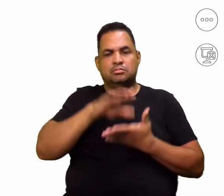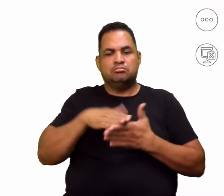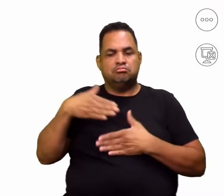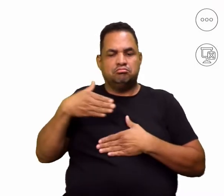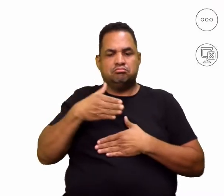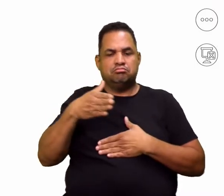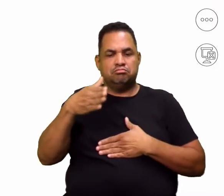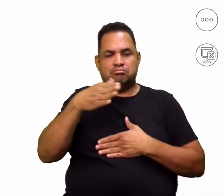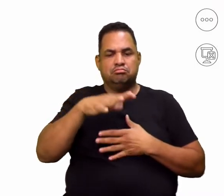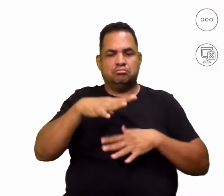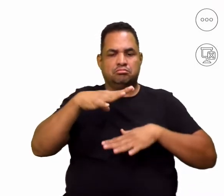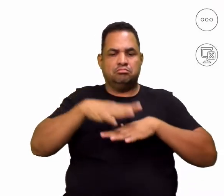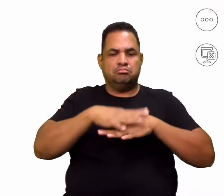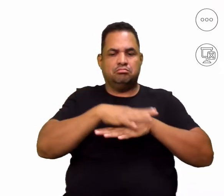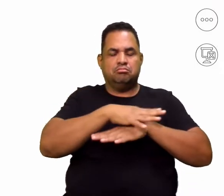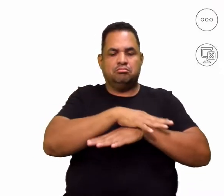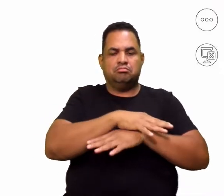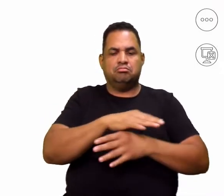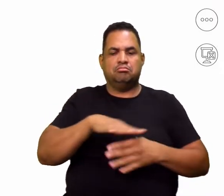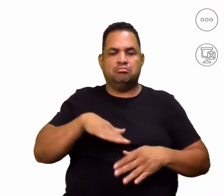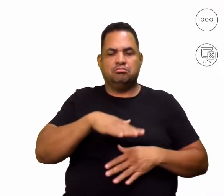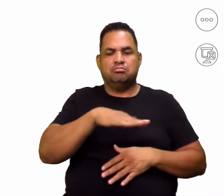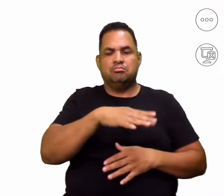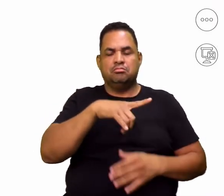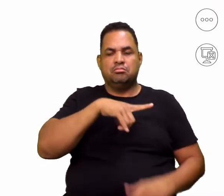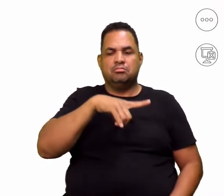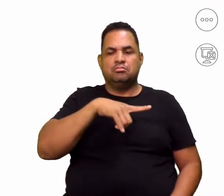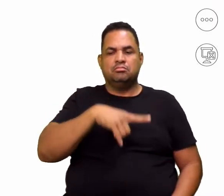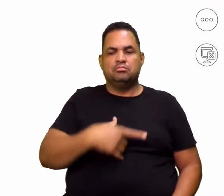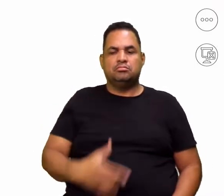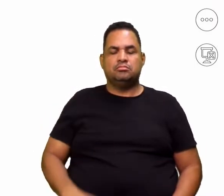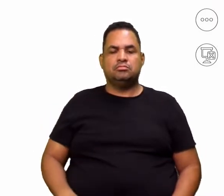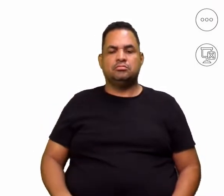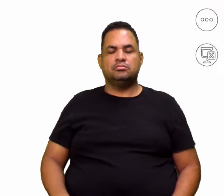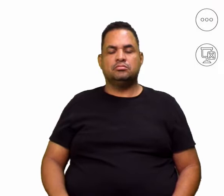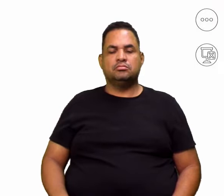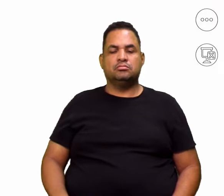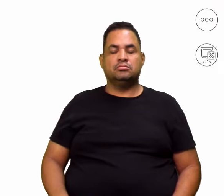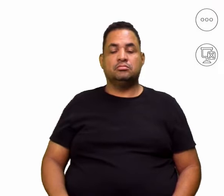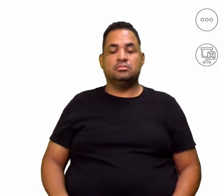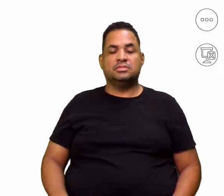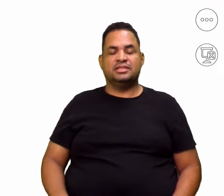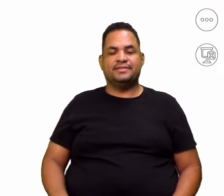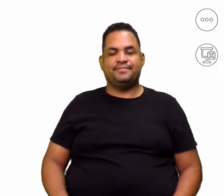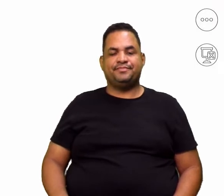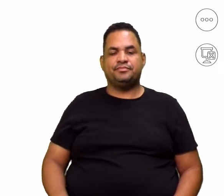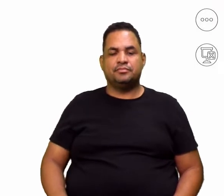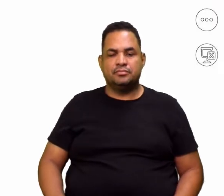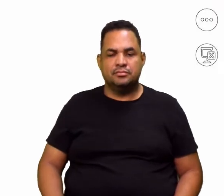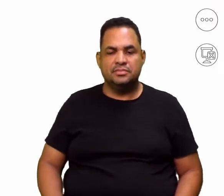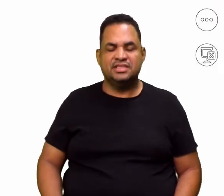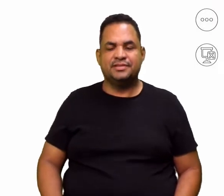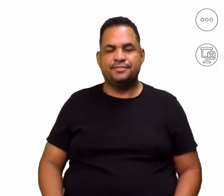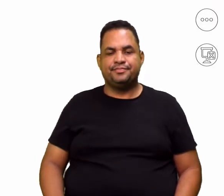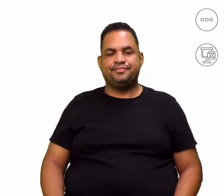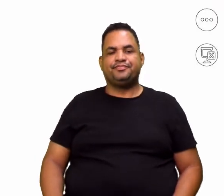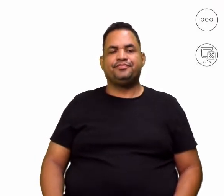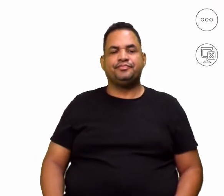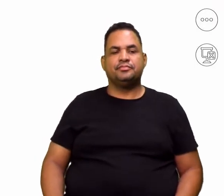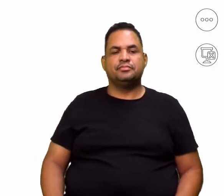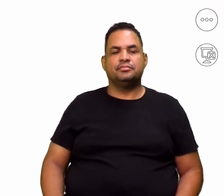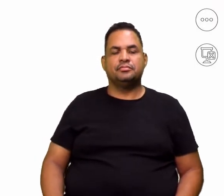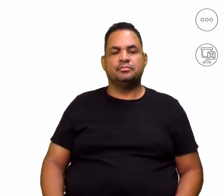grupos aí, ok? Então, a gente tem essa questão, ou não vai ter o Y, XY,